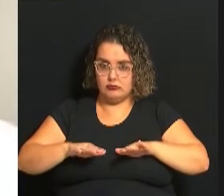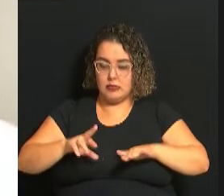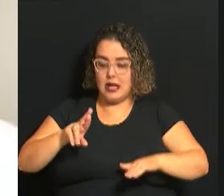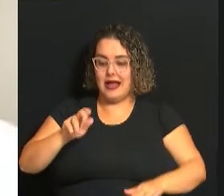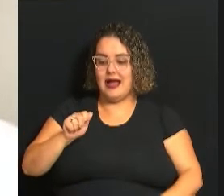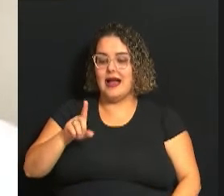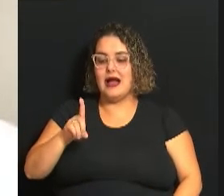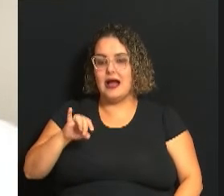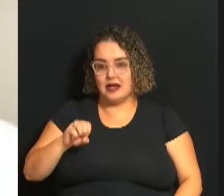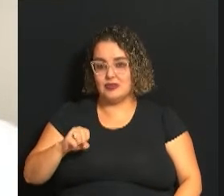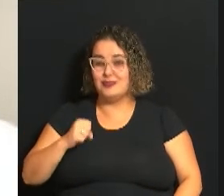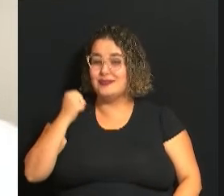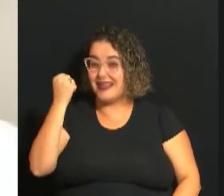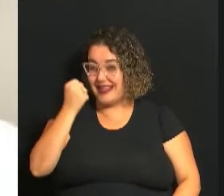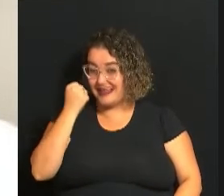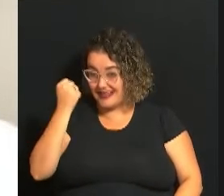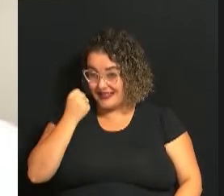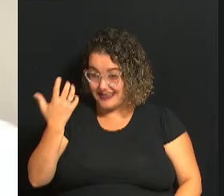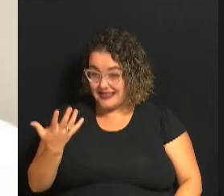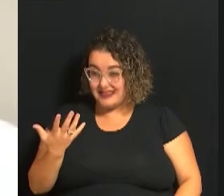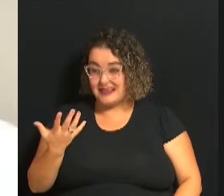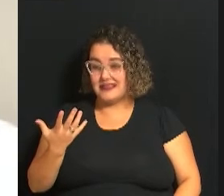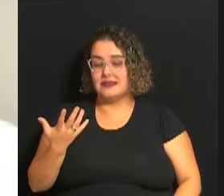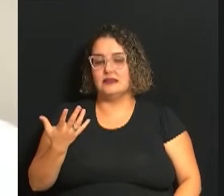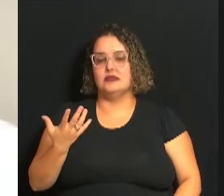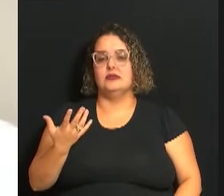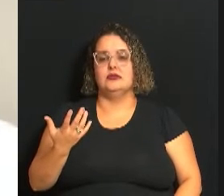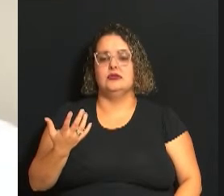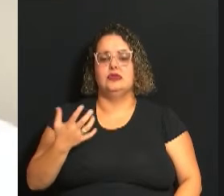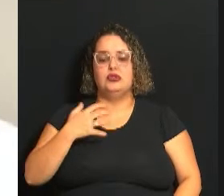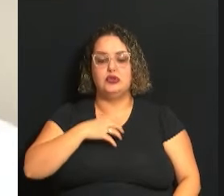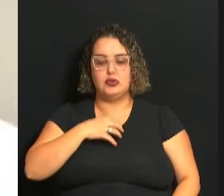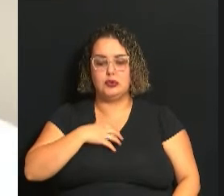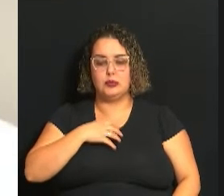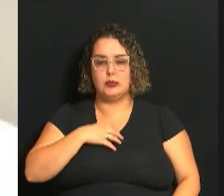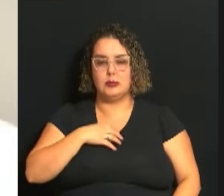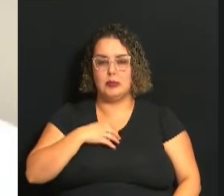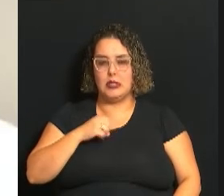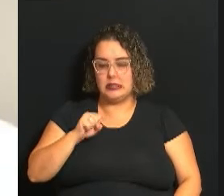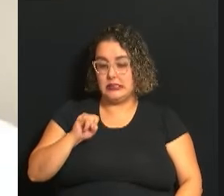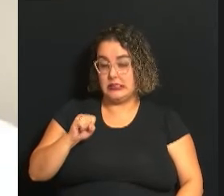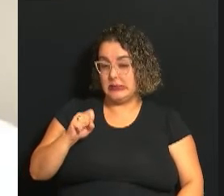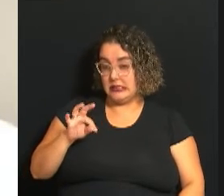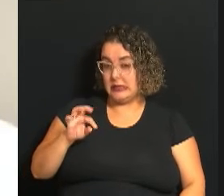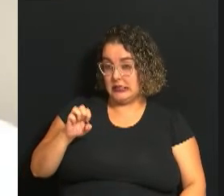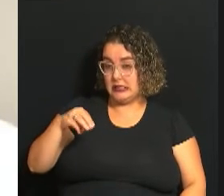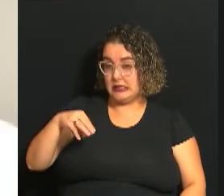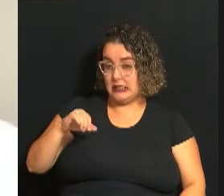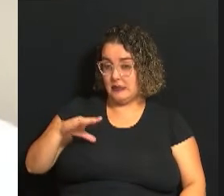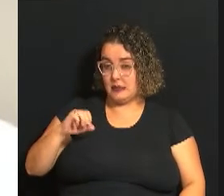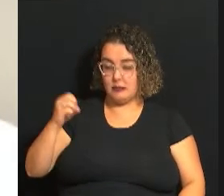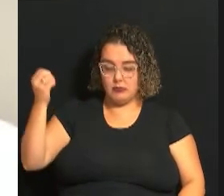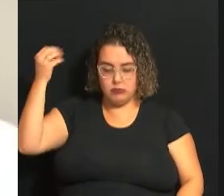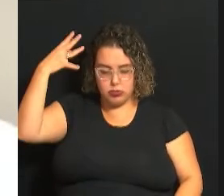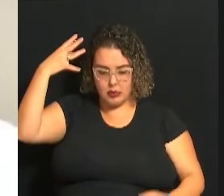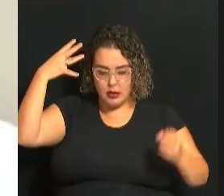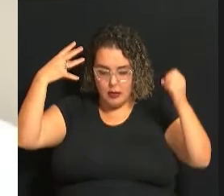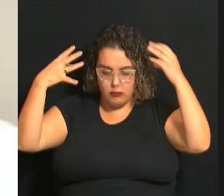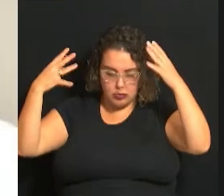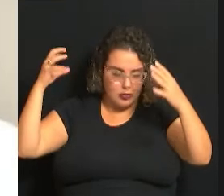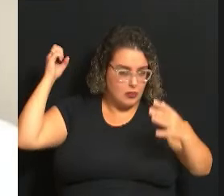é bem agressiva, né? No sentido de uma forma mais sistêmica por conta da radiação. Então, eu tinha